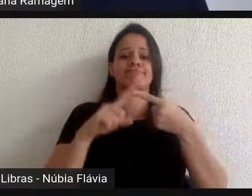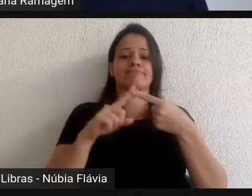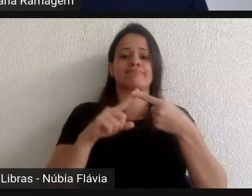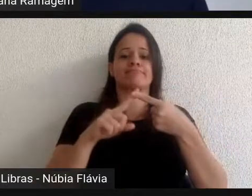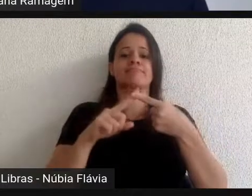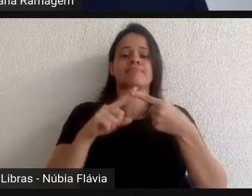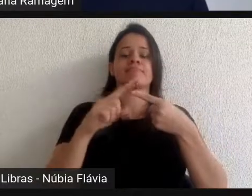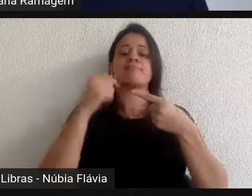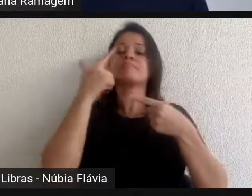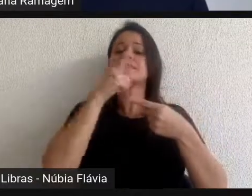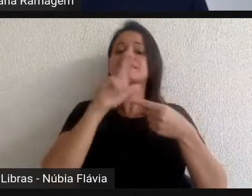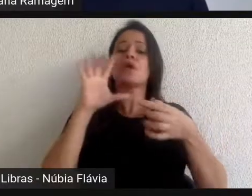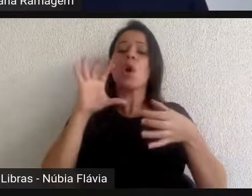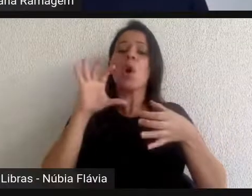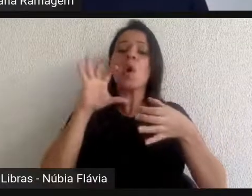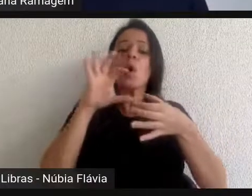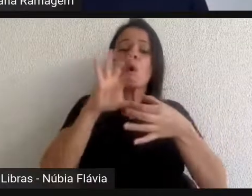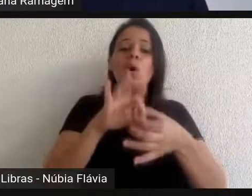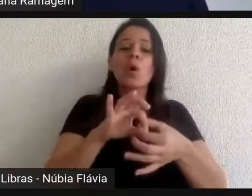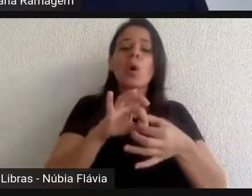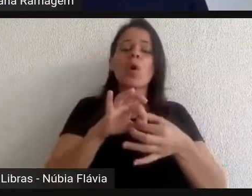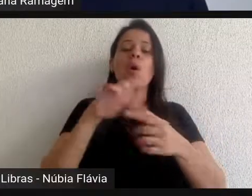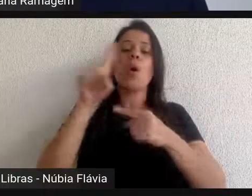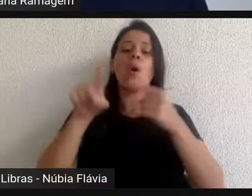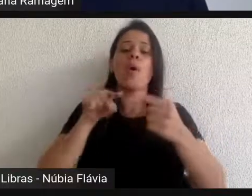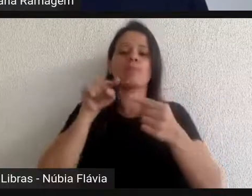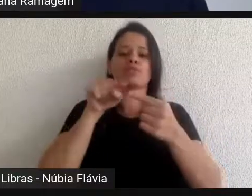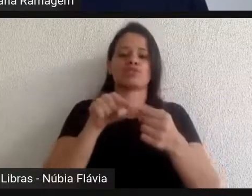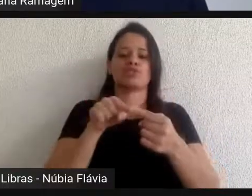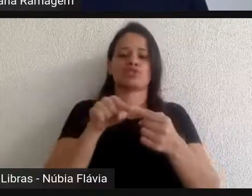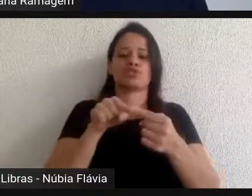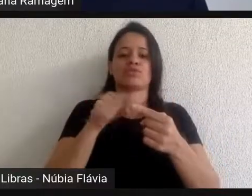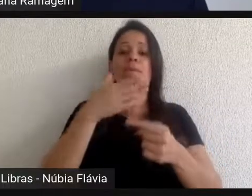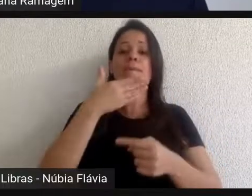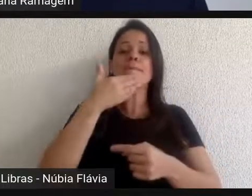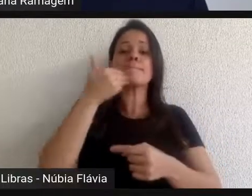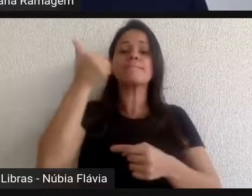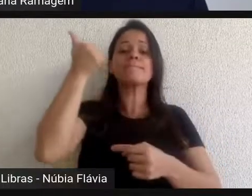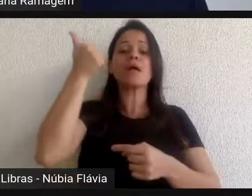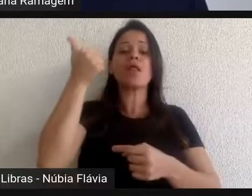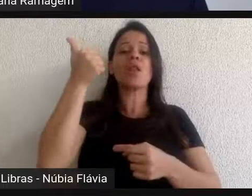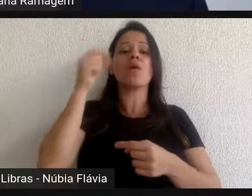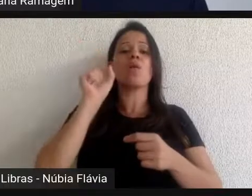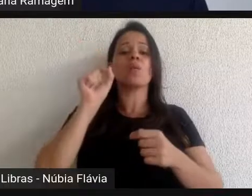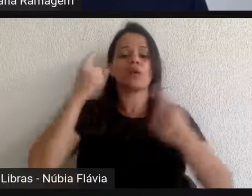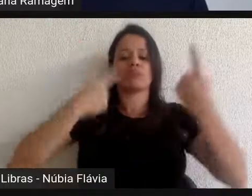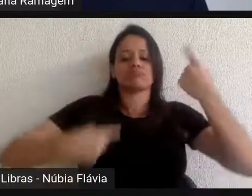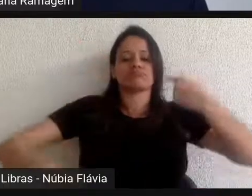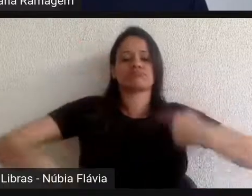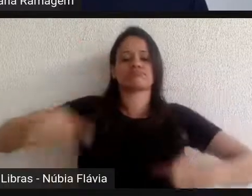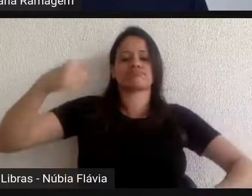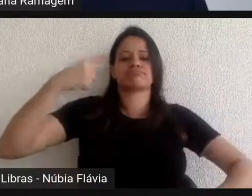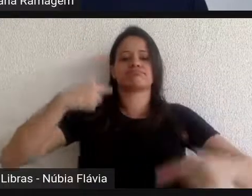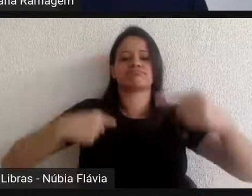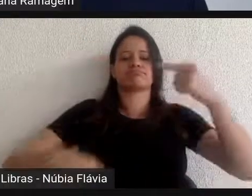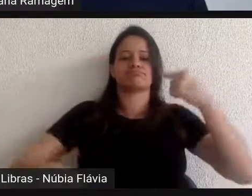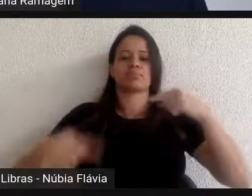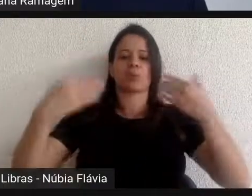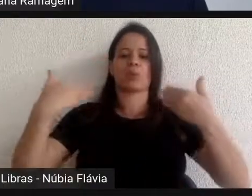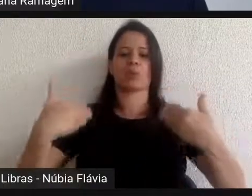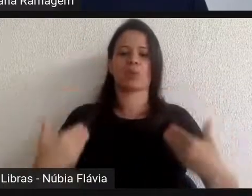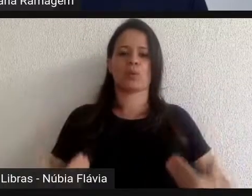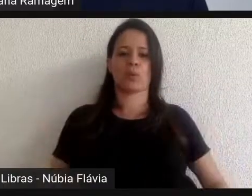consiga os objetivos de melhora no funcionamento orgânico.